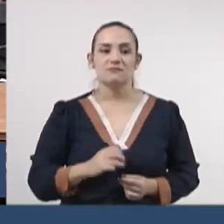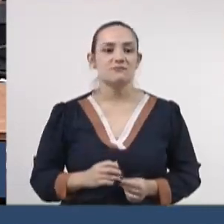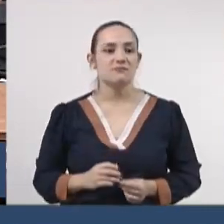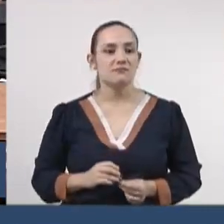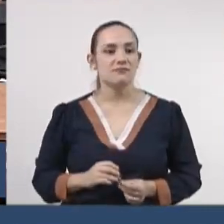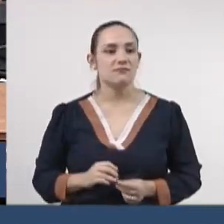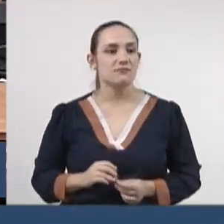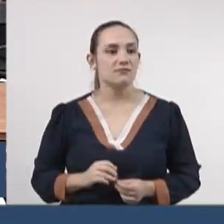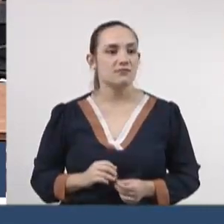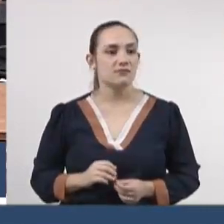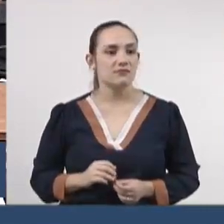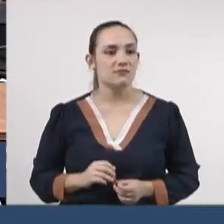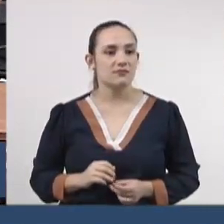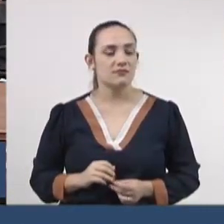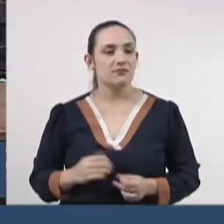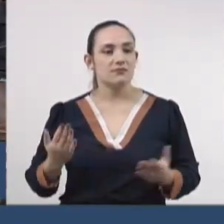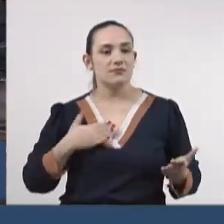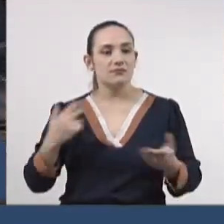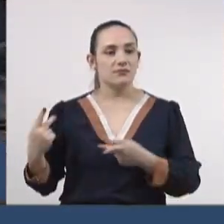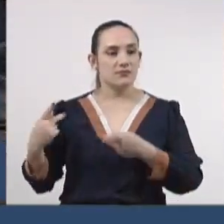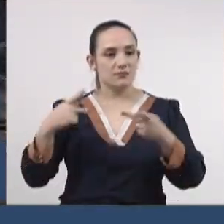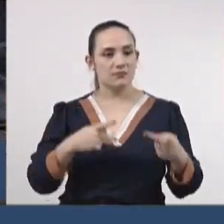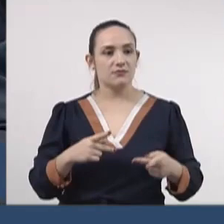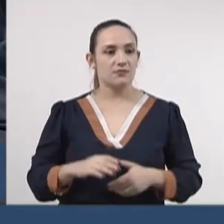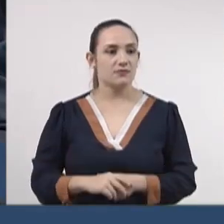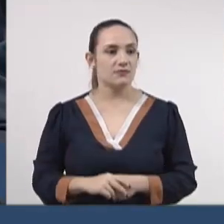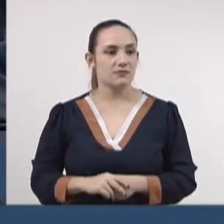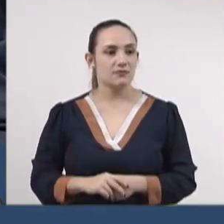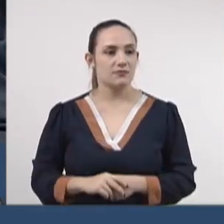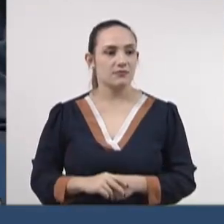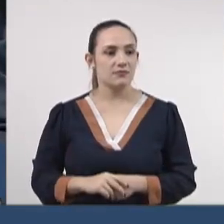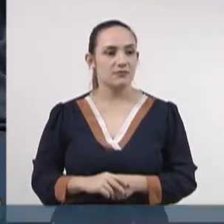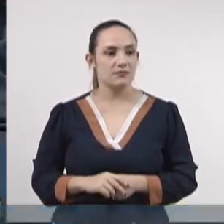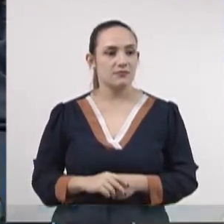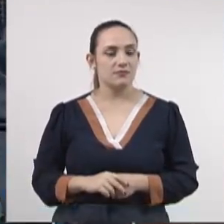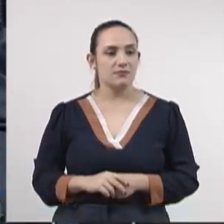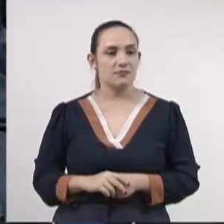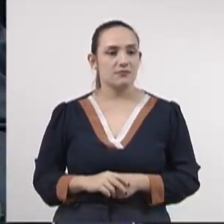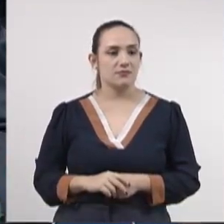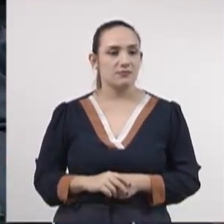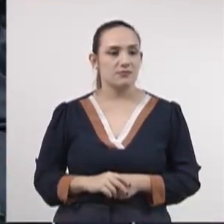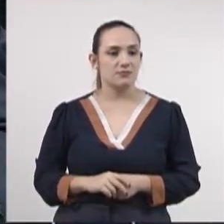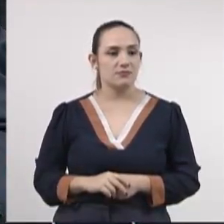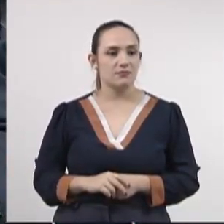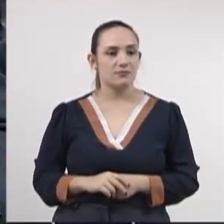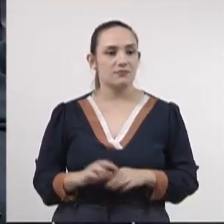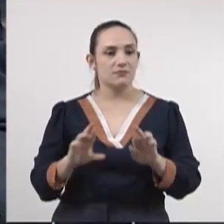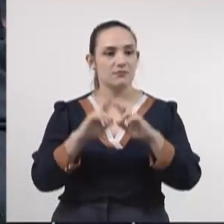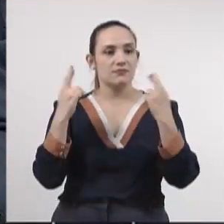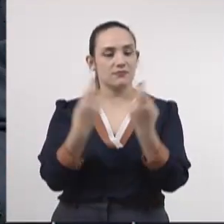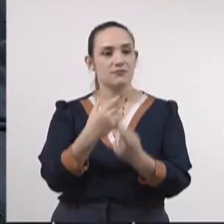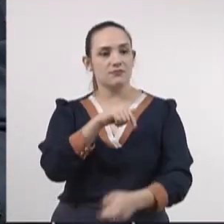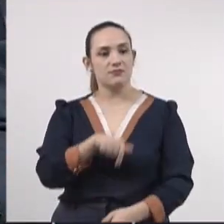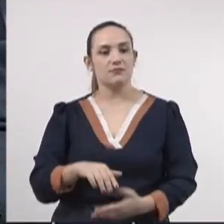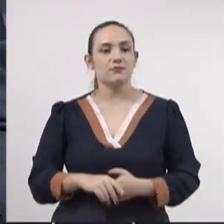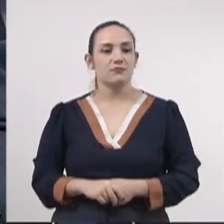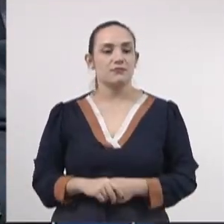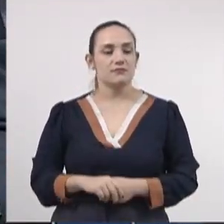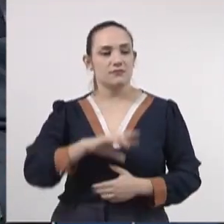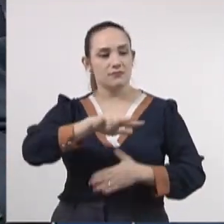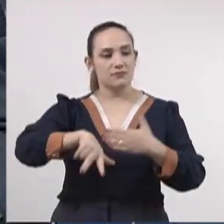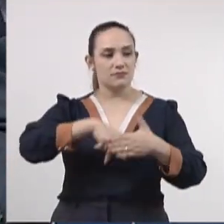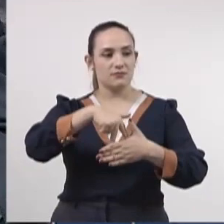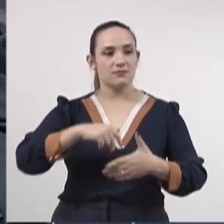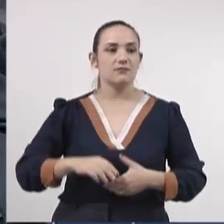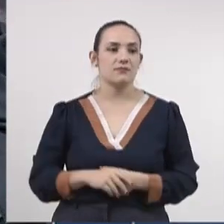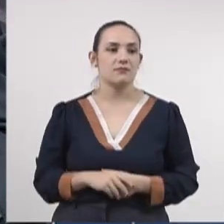nesse momento convido para fazer parte da sessão utilizando